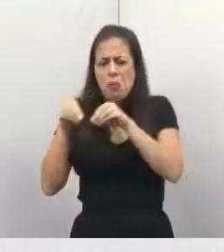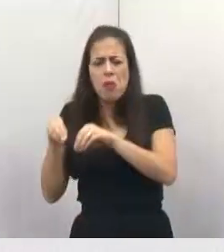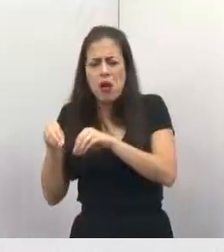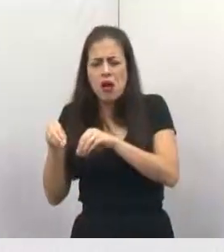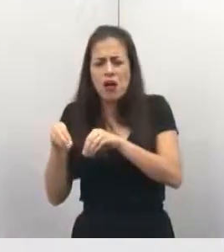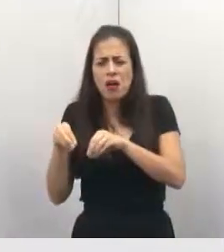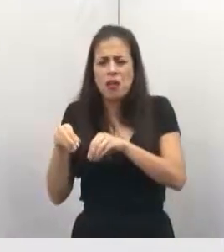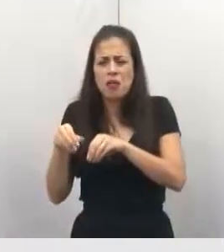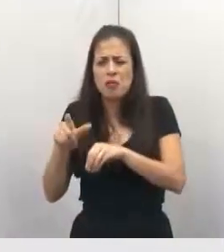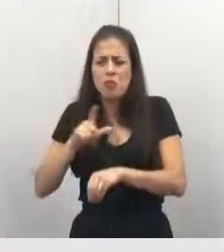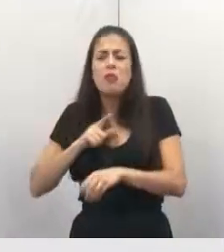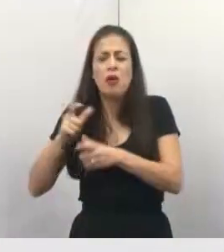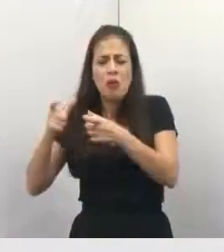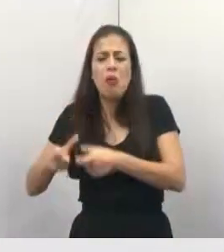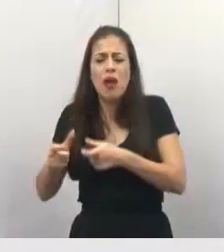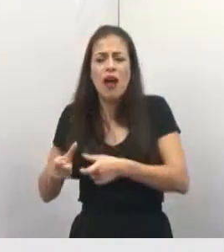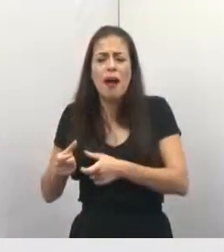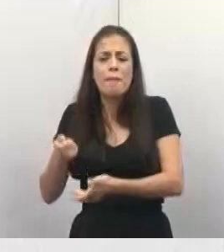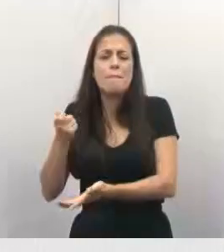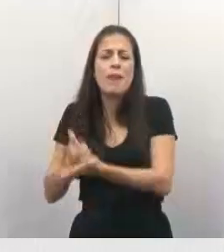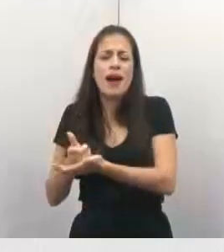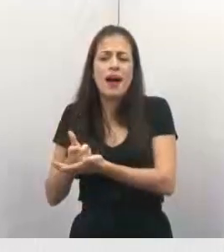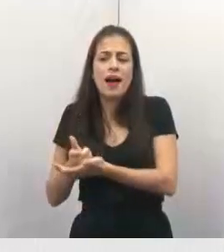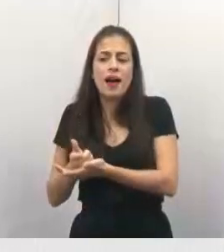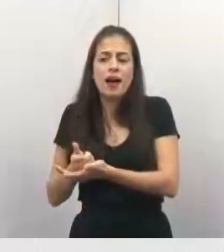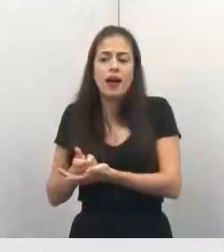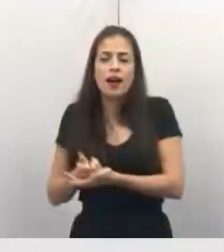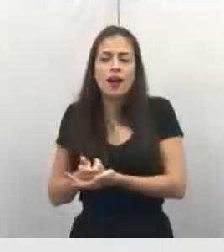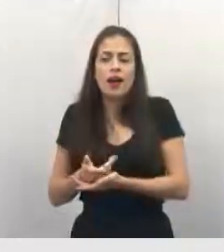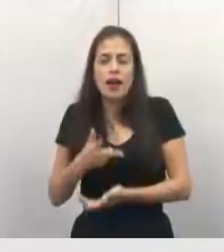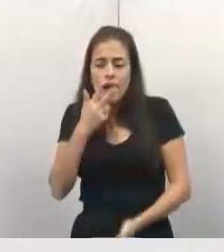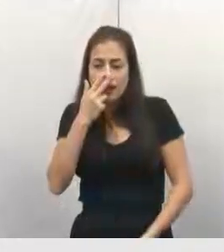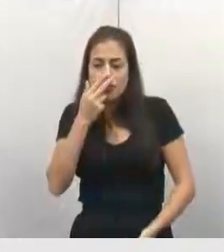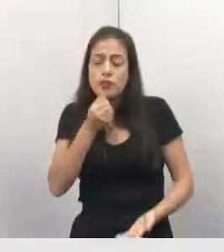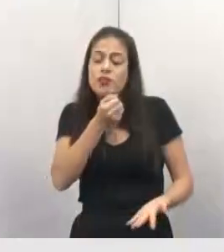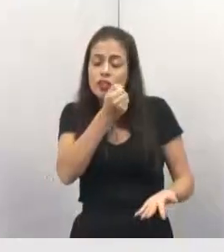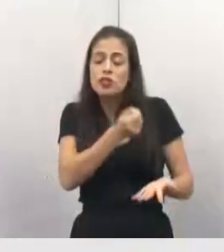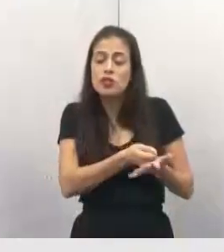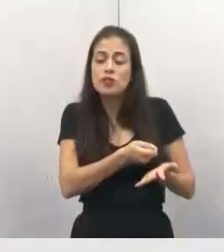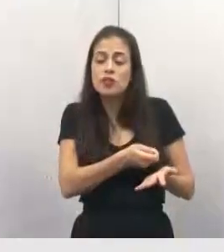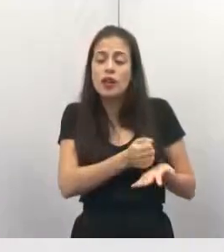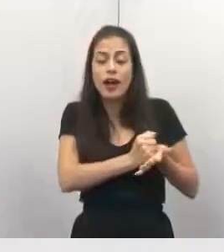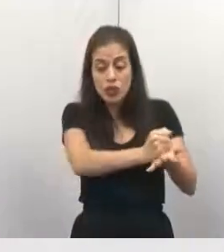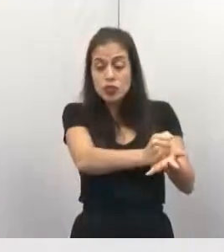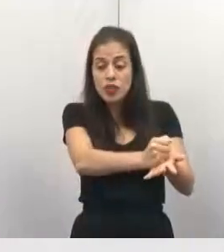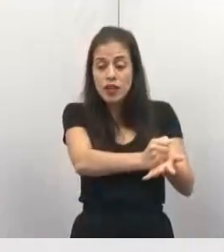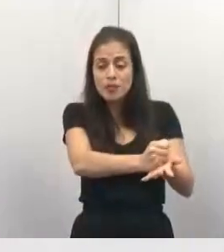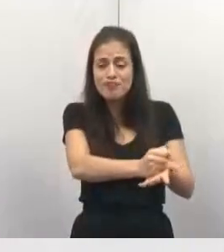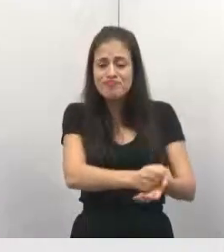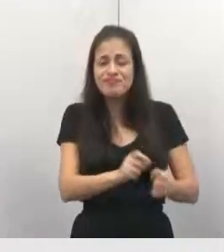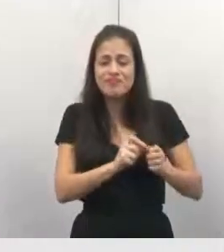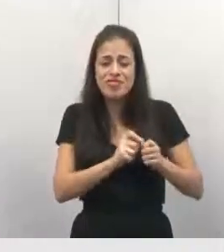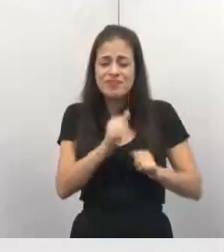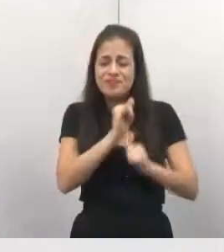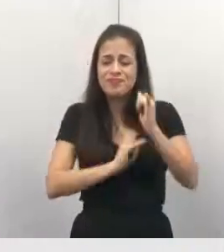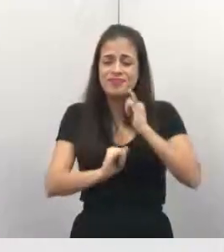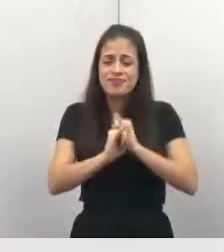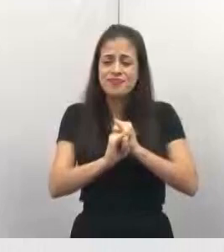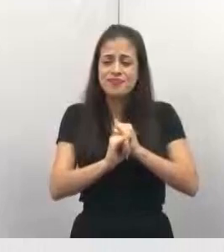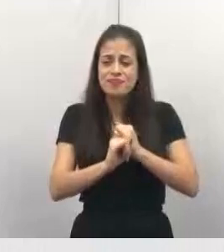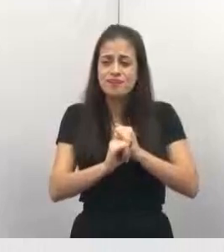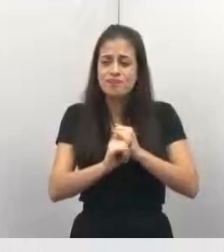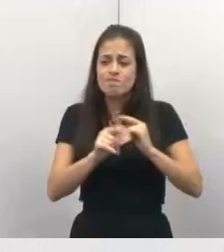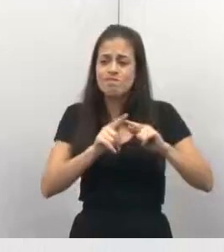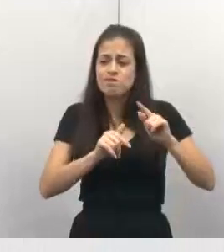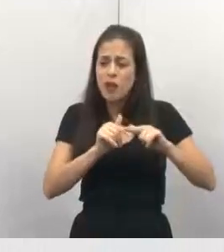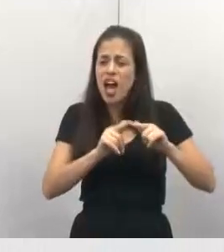fazer meu pagamento, que hoje só precisa ser desse jeito, eu acredito que vai ajudar, entendeu? Tudo que der para fazer de forma digital, que seja mais prático, eu faço